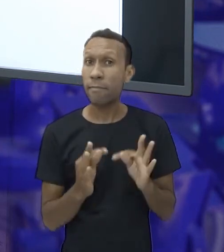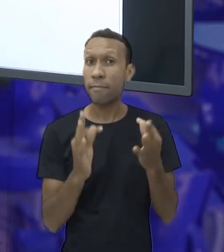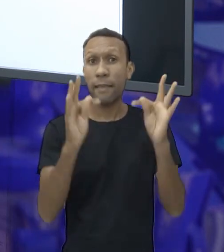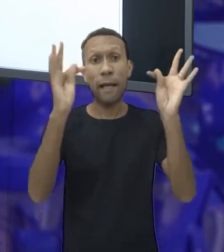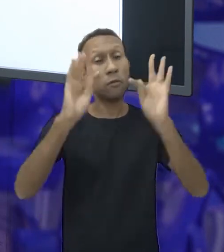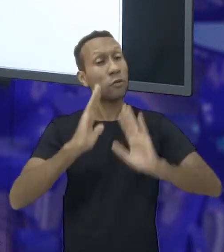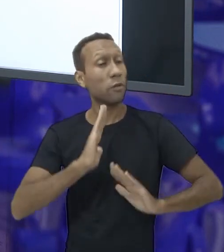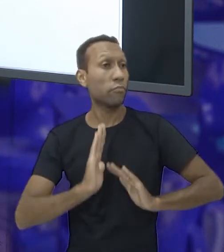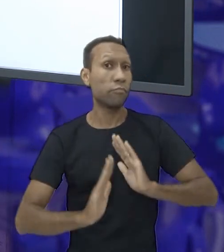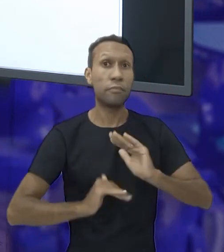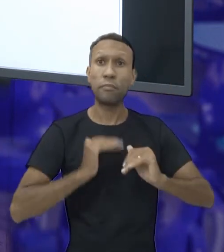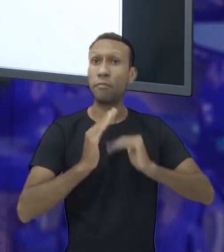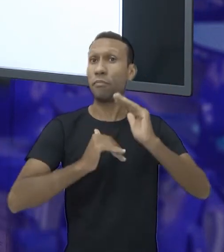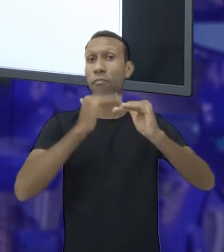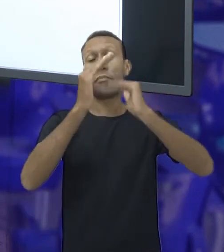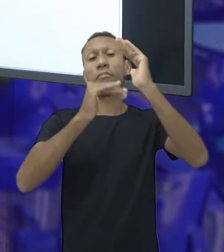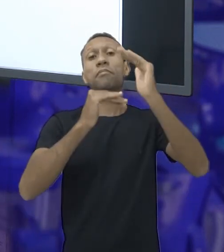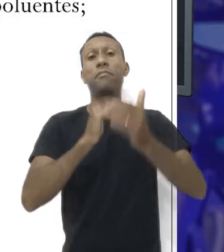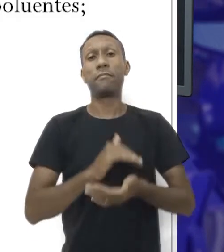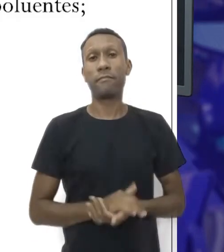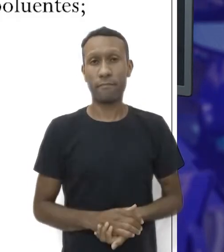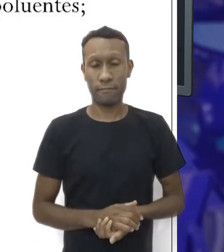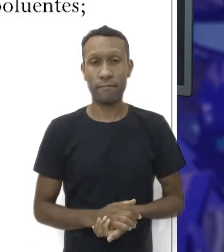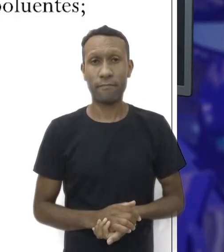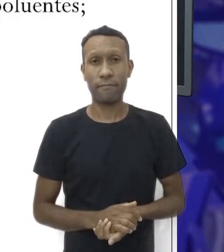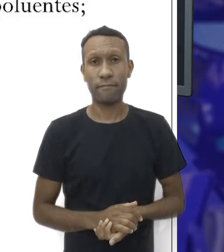mais ainda esse capitalismo financeiro.